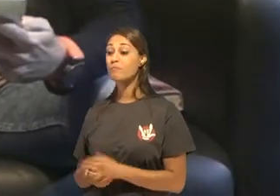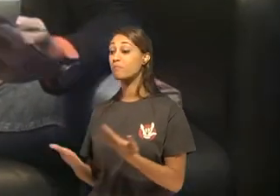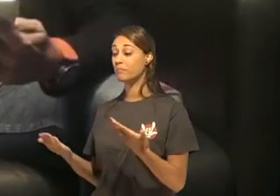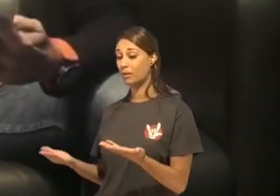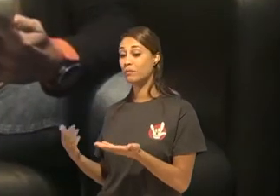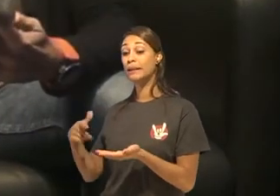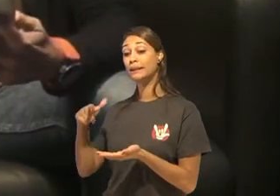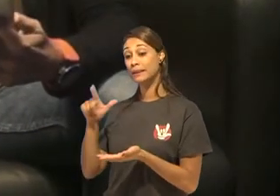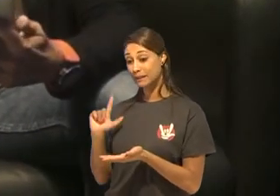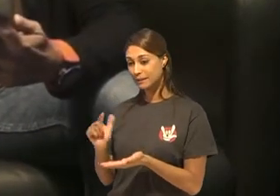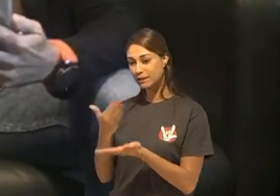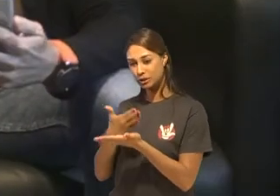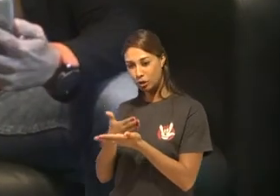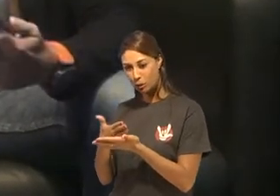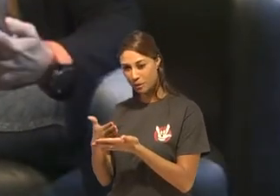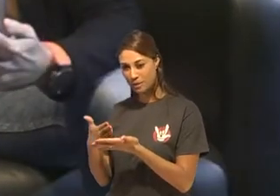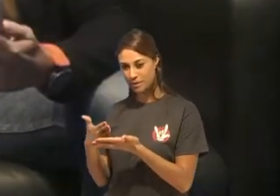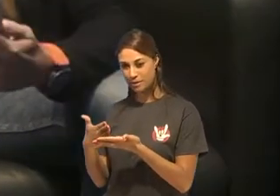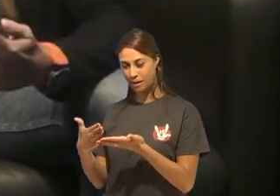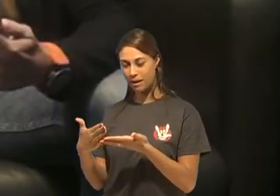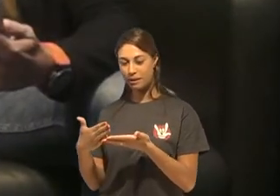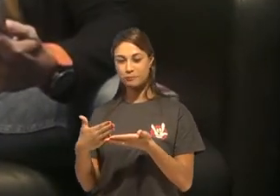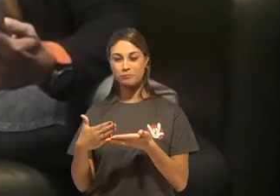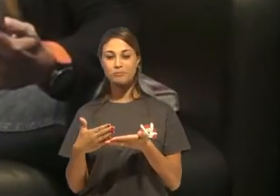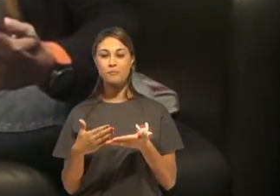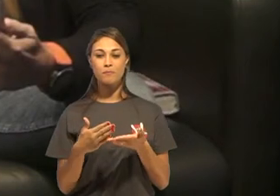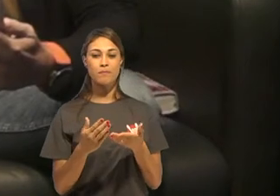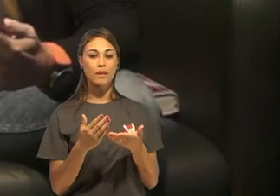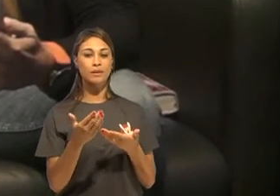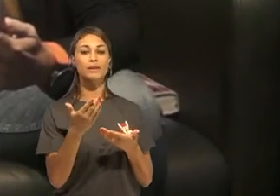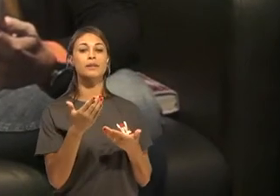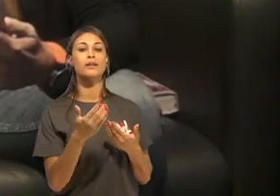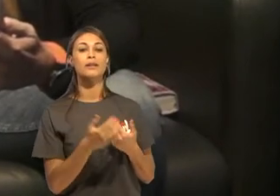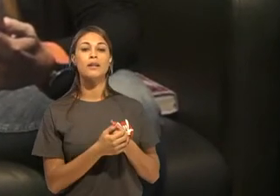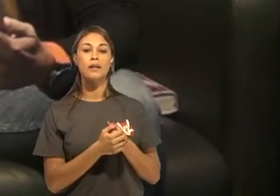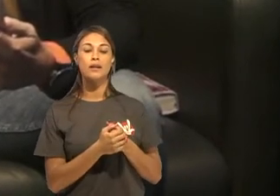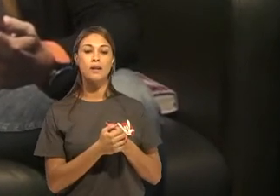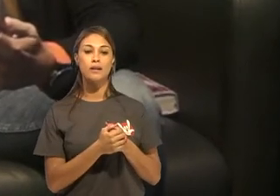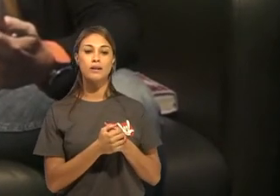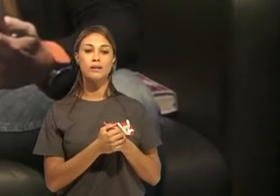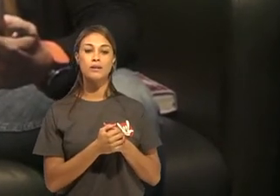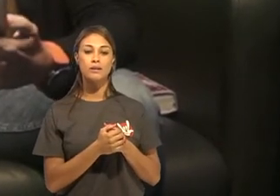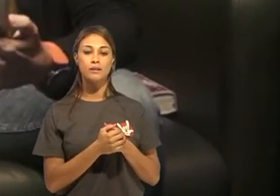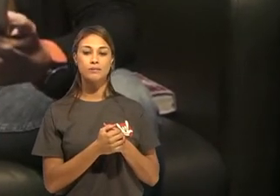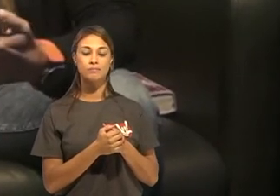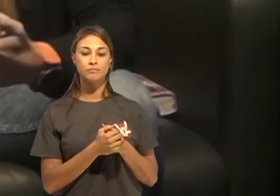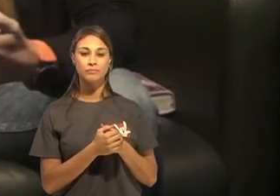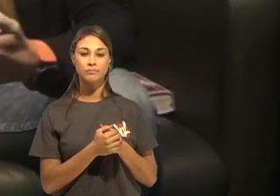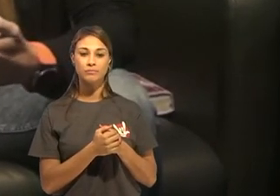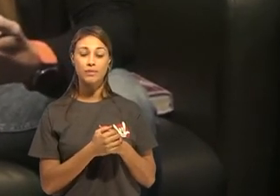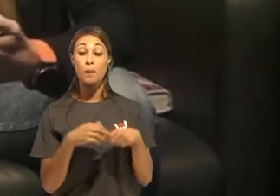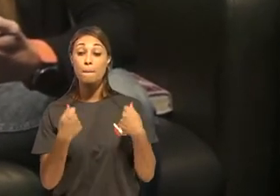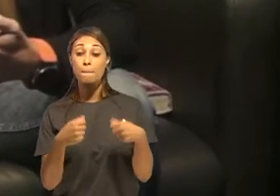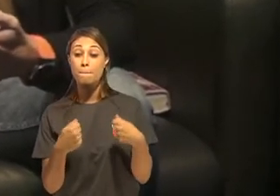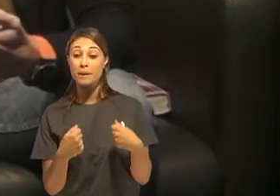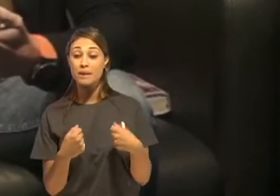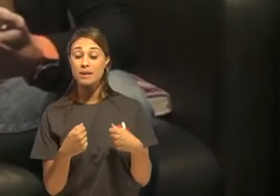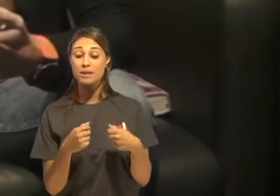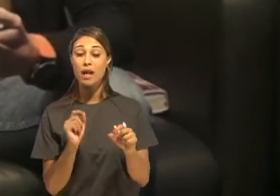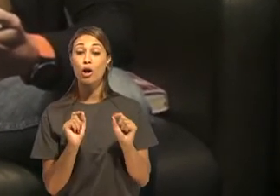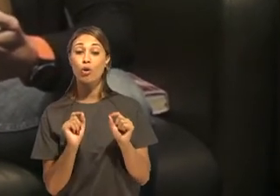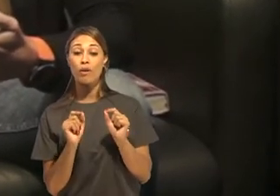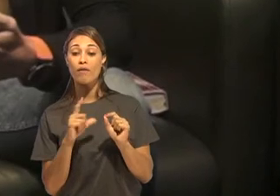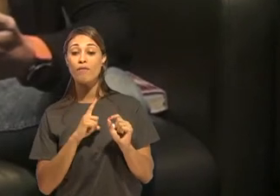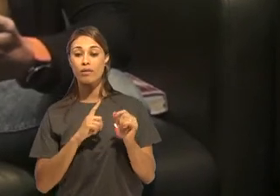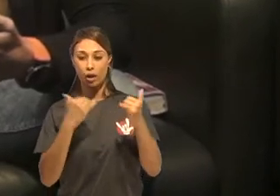aqui o quiz, da última vez que nós fizemos, a gente falou do mico por último. Mas dessa vez a gente vai falar antes, a gente